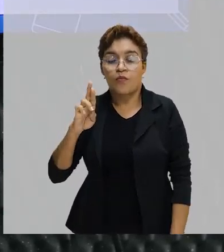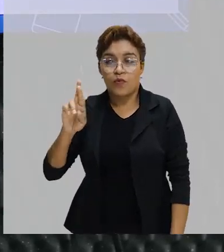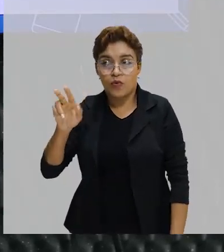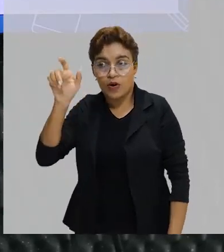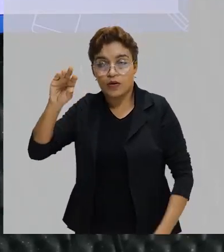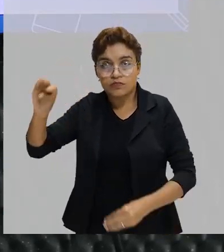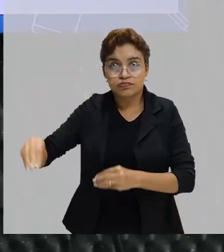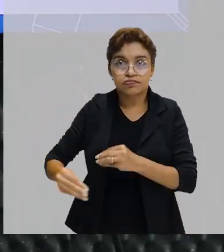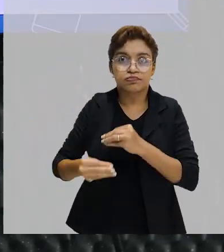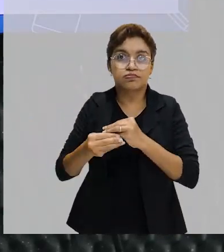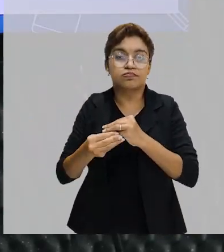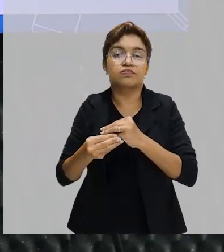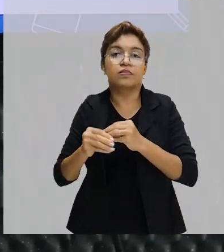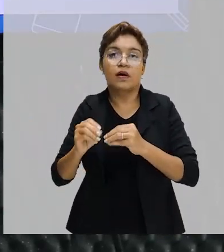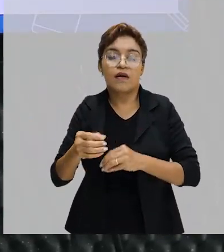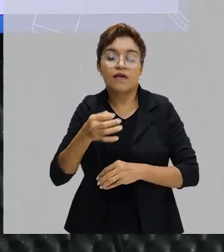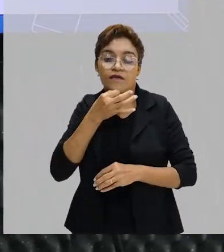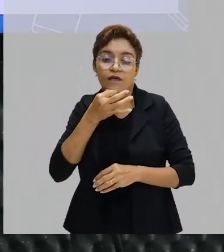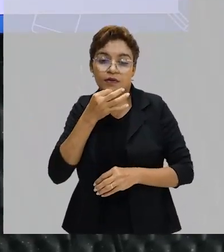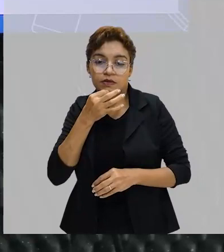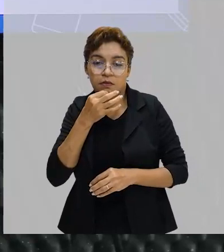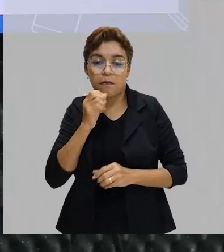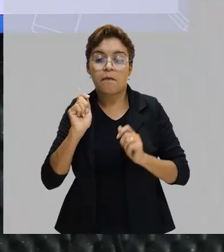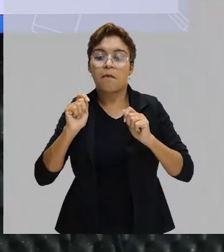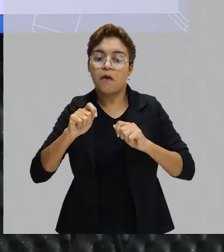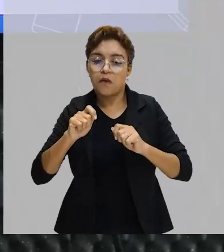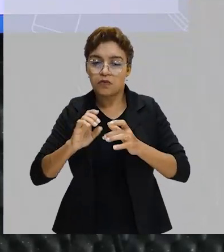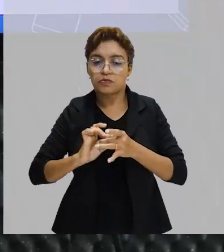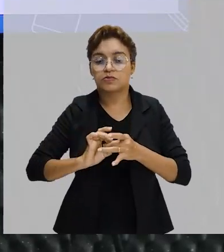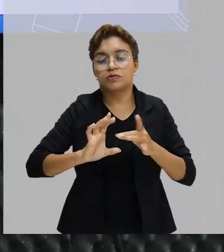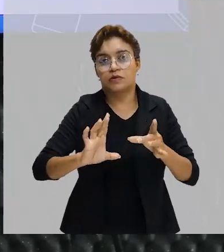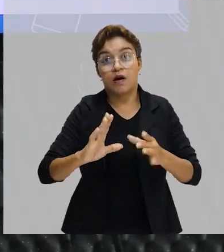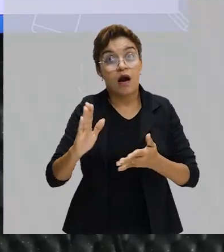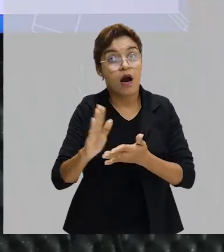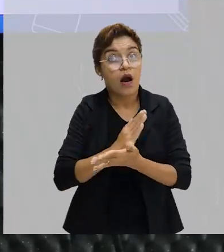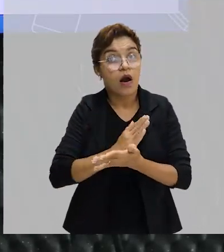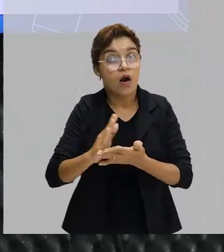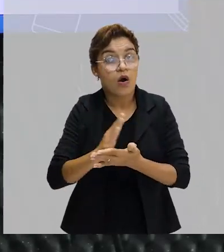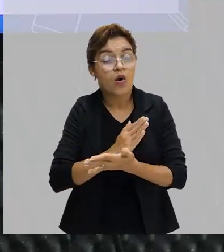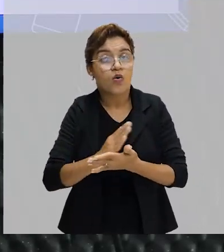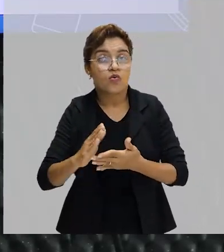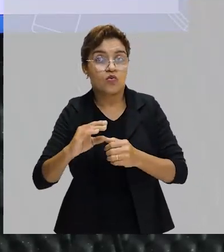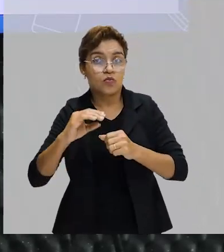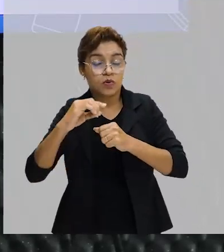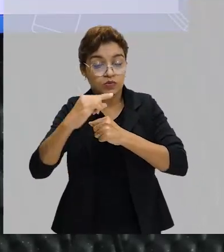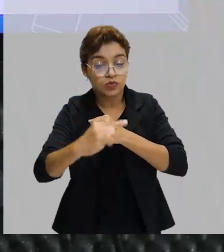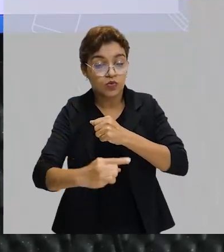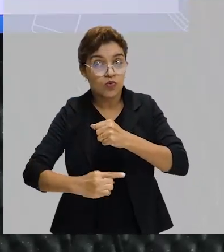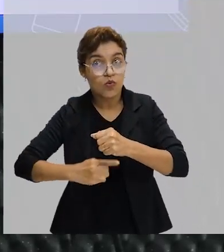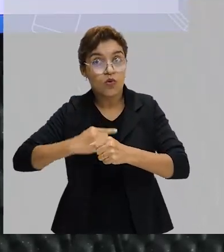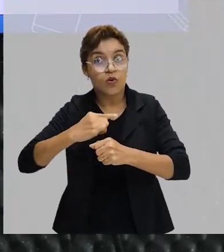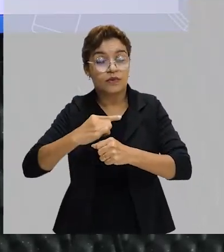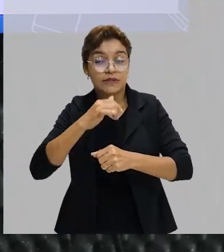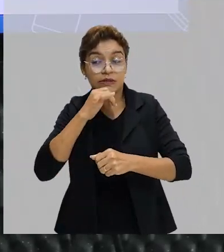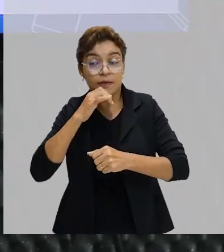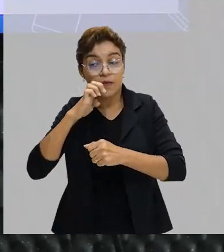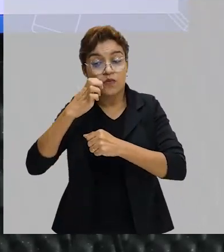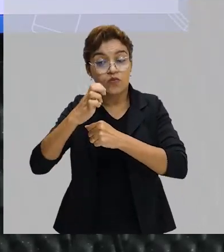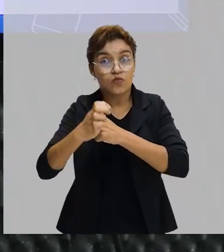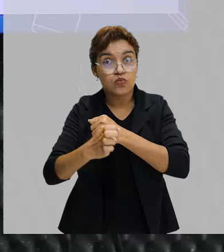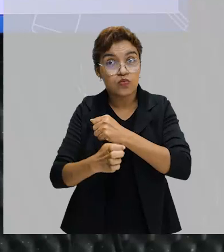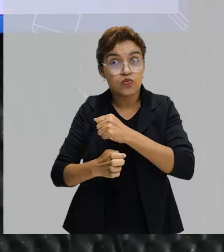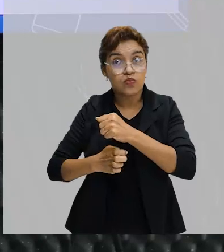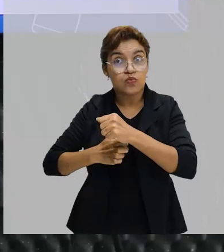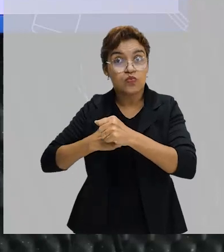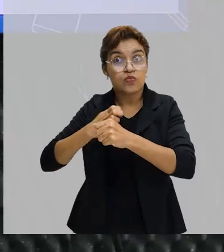verdade, são permitidas, na verdade, somente algumas órbitas circulares. Então, os elétrons não estão girando